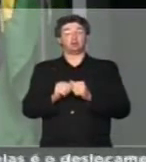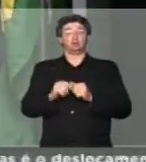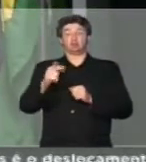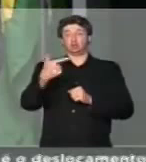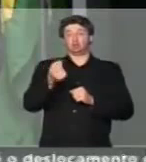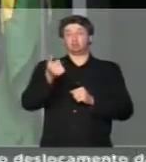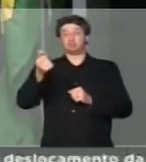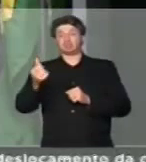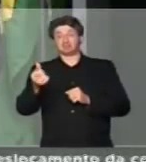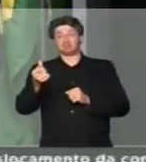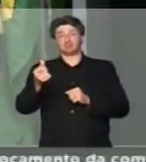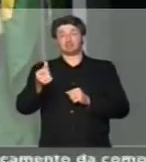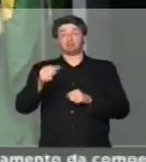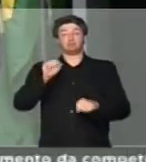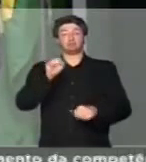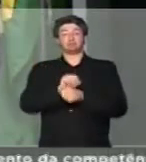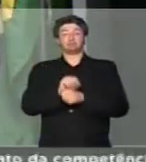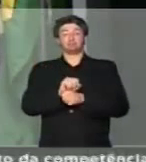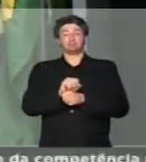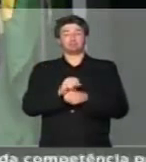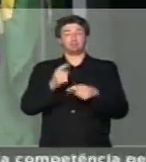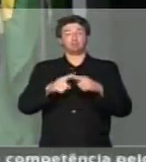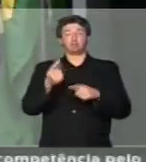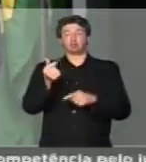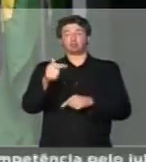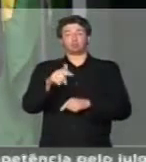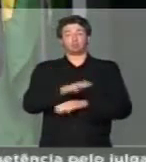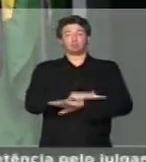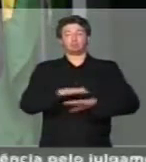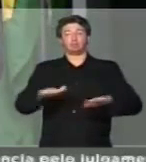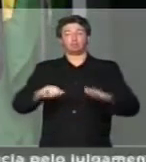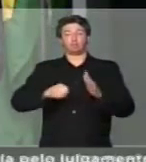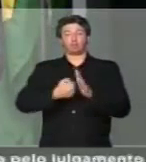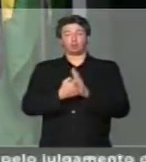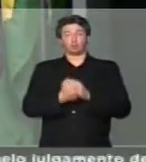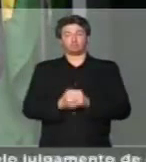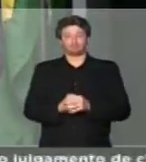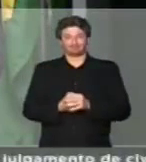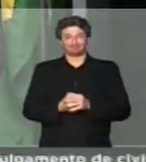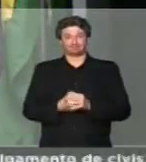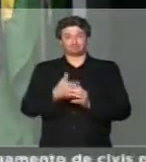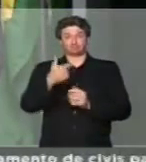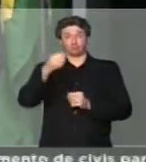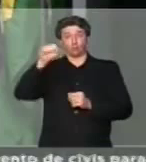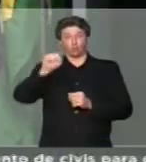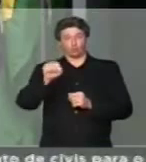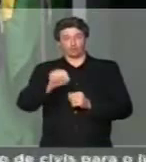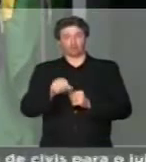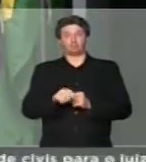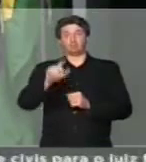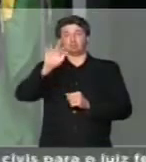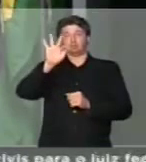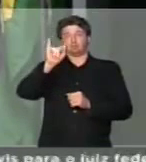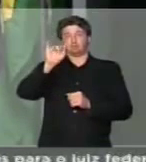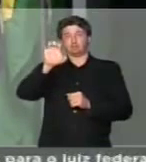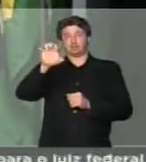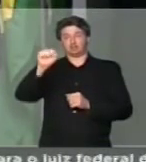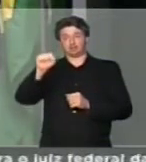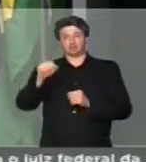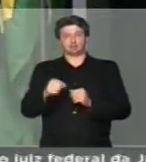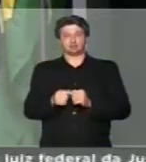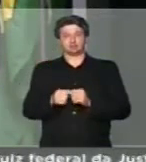2016 será suspenso por falta de recursos. 8. O FIES,